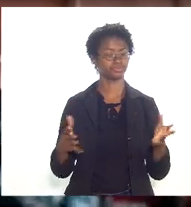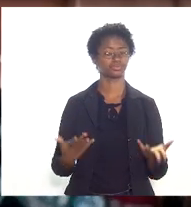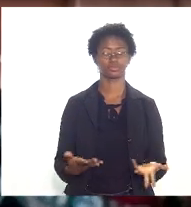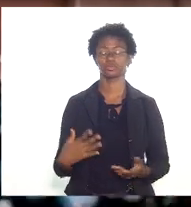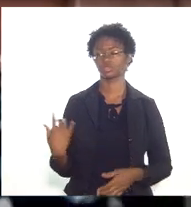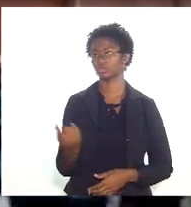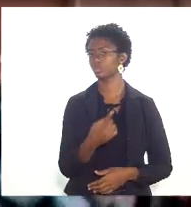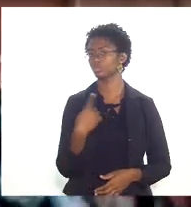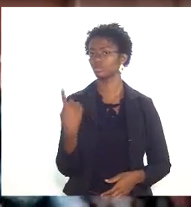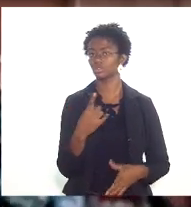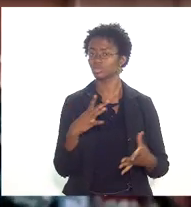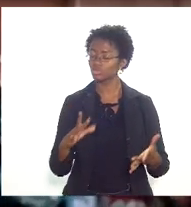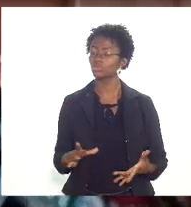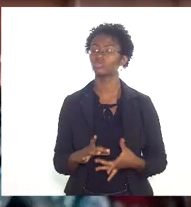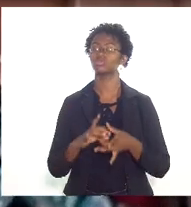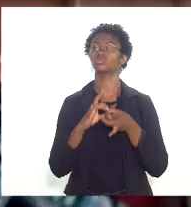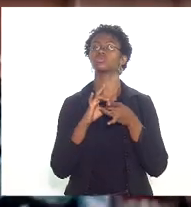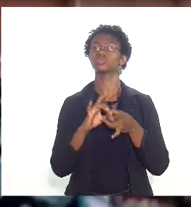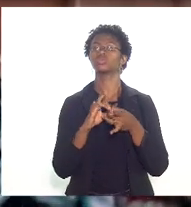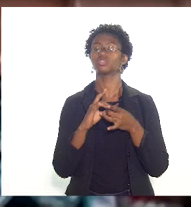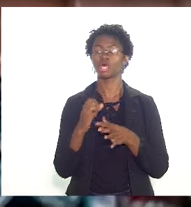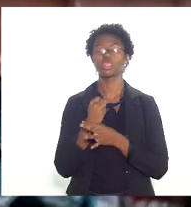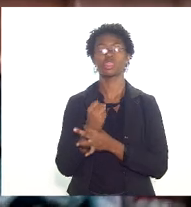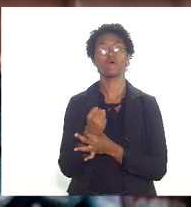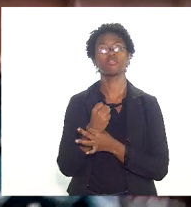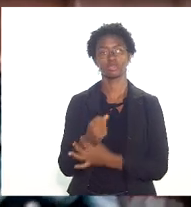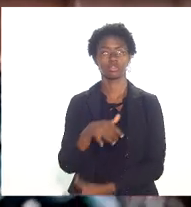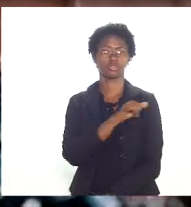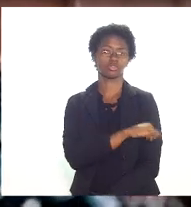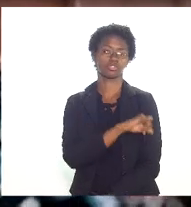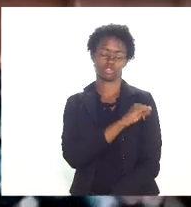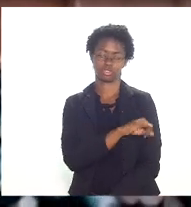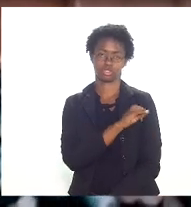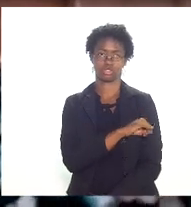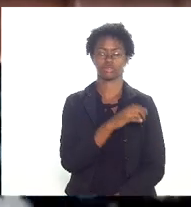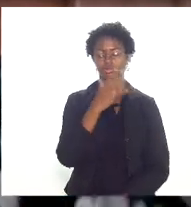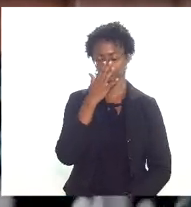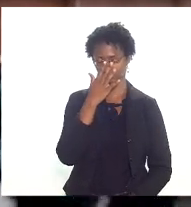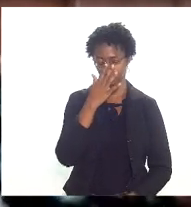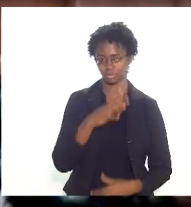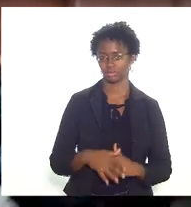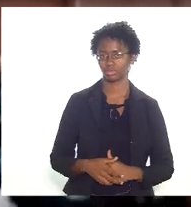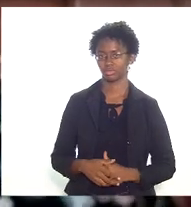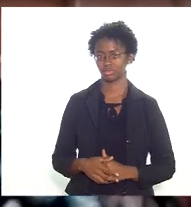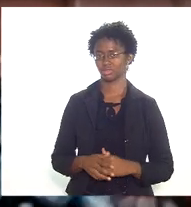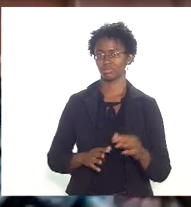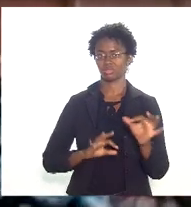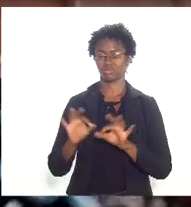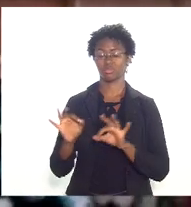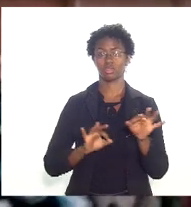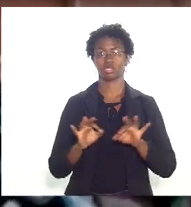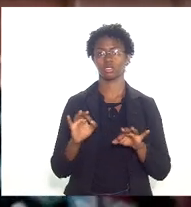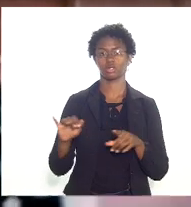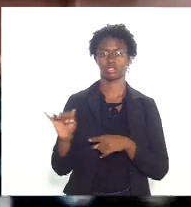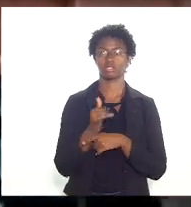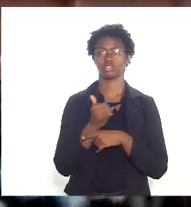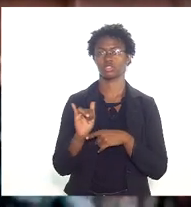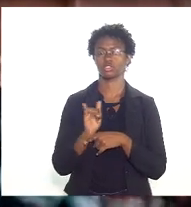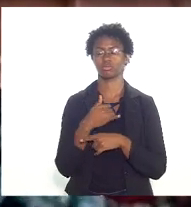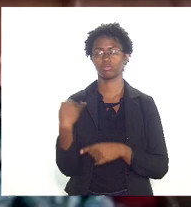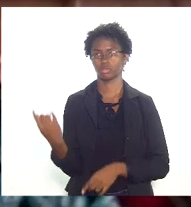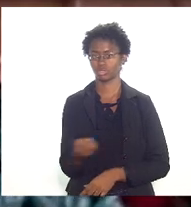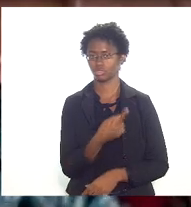unir em torno da defesa do Estado do Rio de Janeiro o e construir estratégias para que a gente